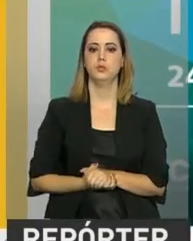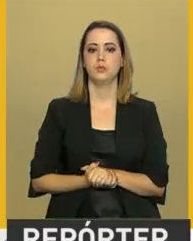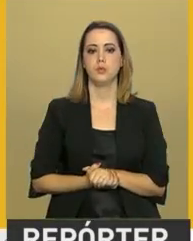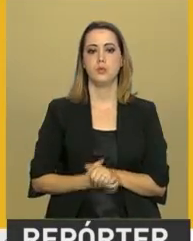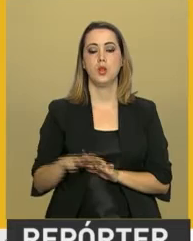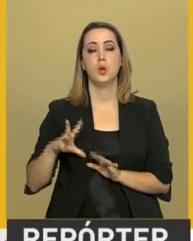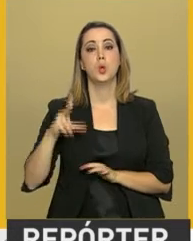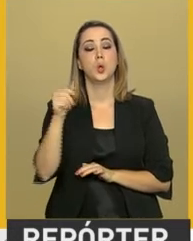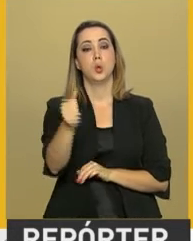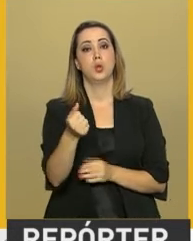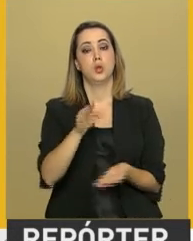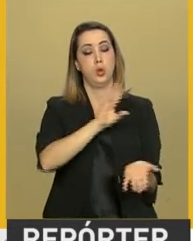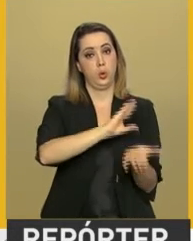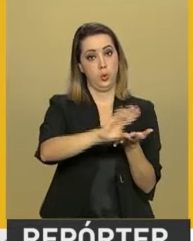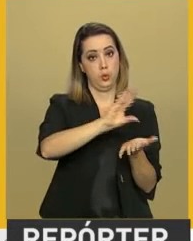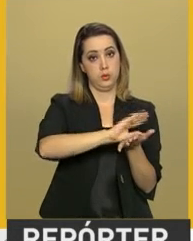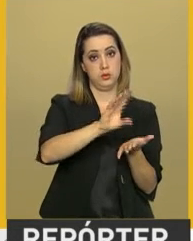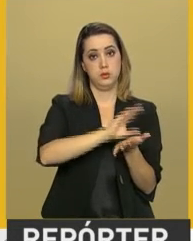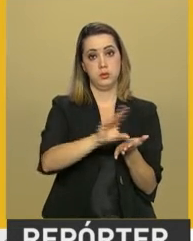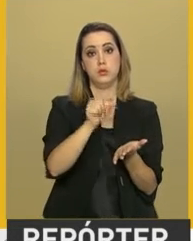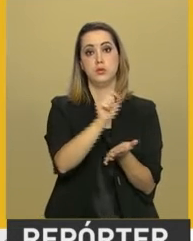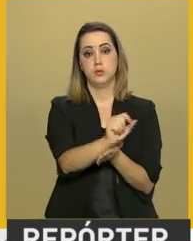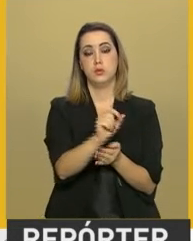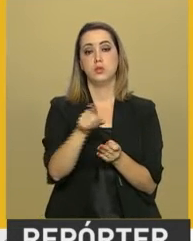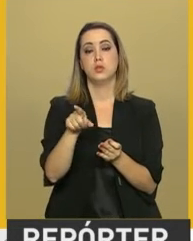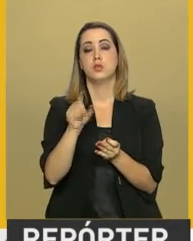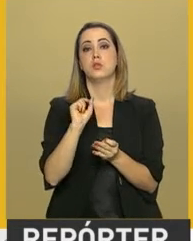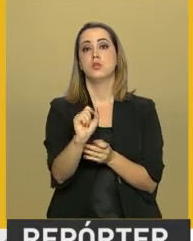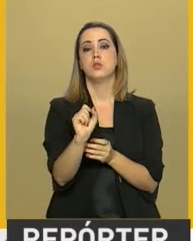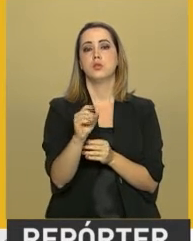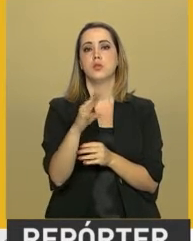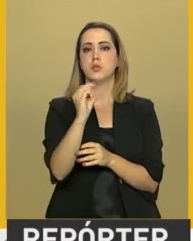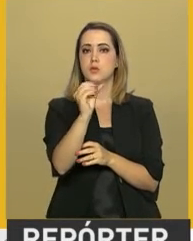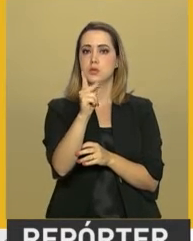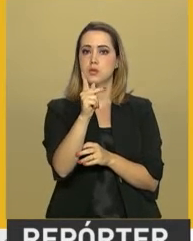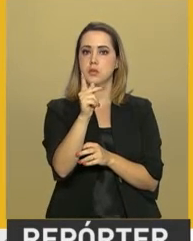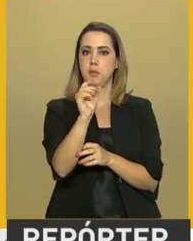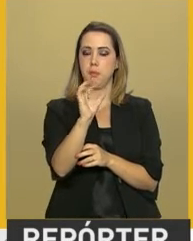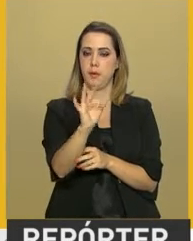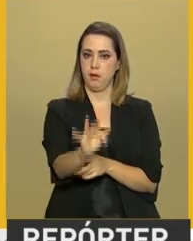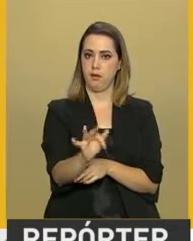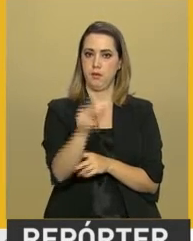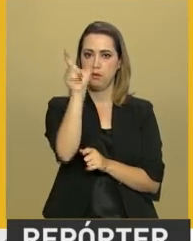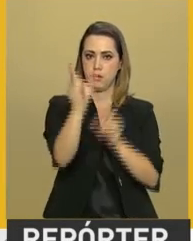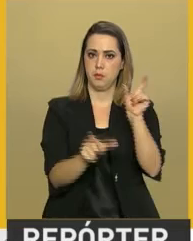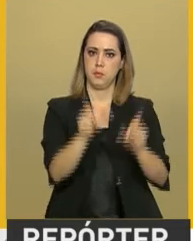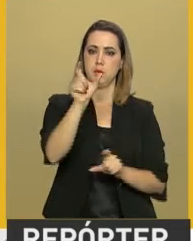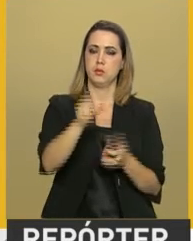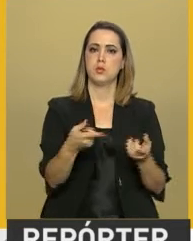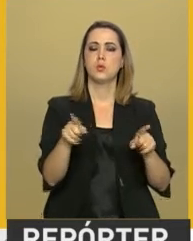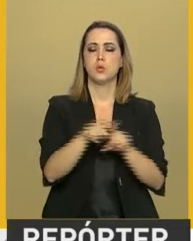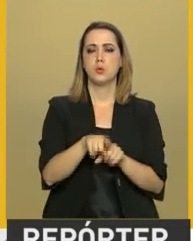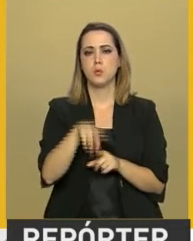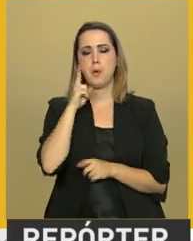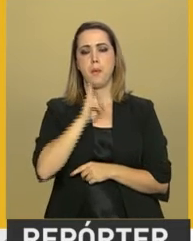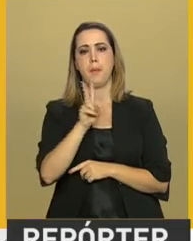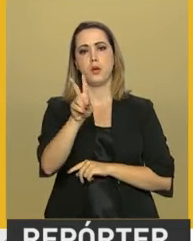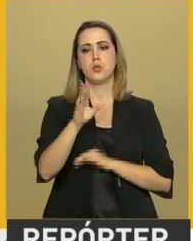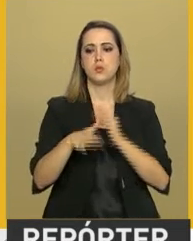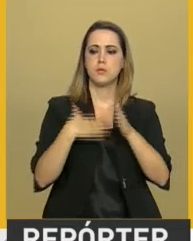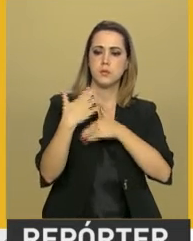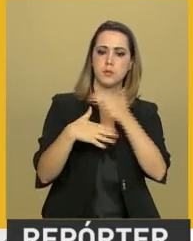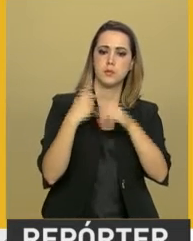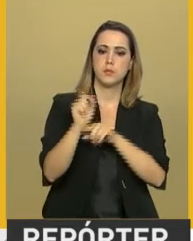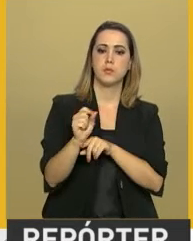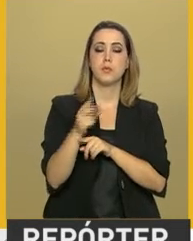pela internet os investimentos ficam registrados no cpf do titular e o extrato pode ser conferido no